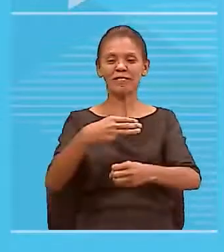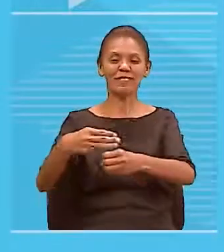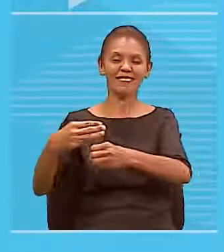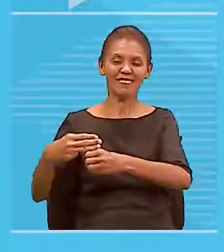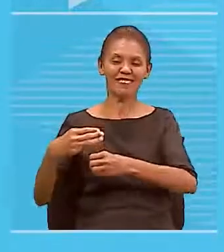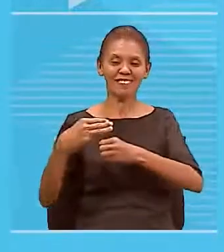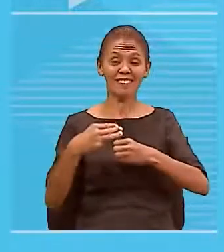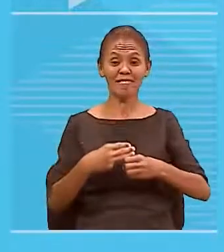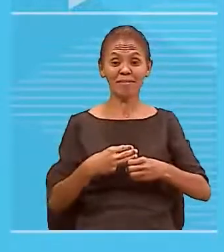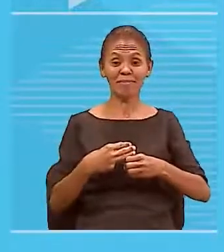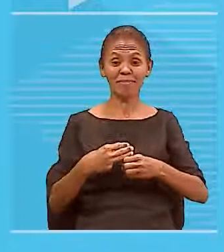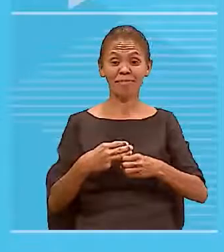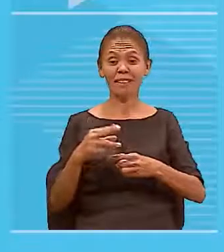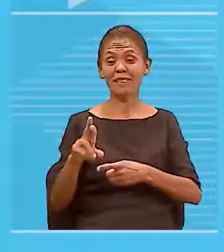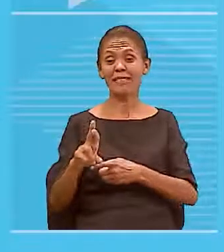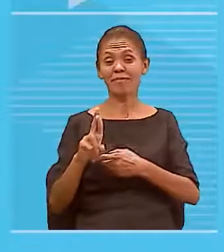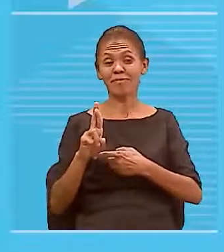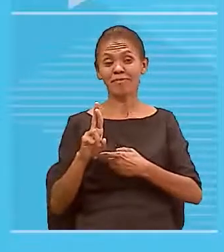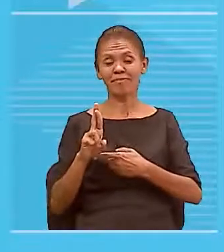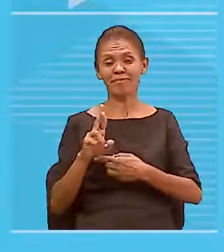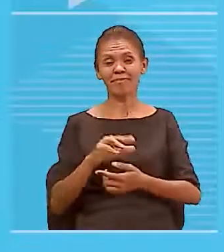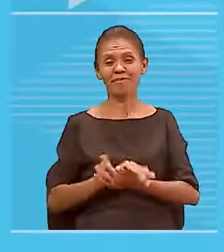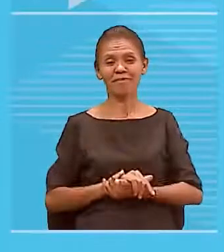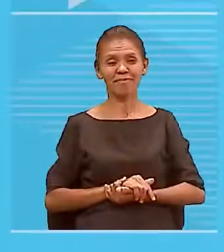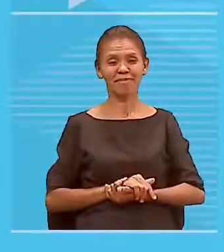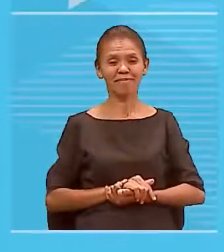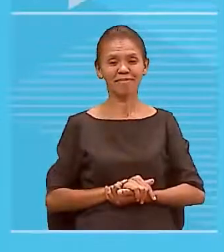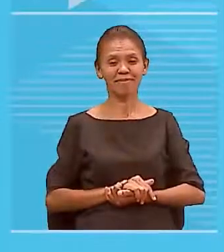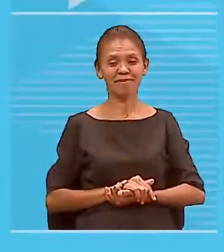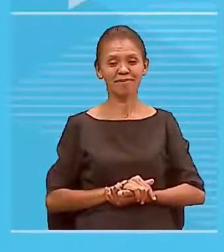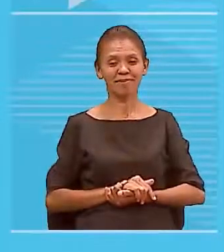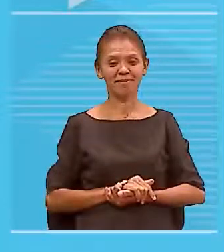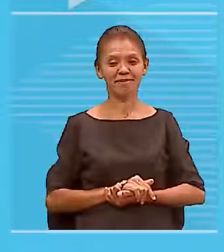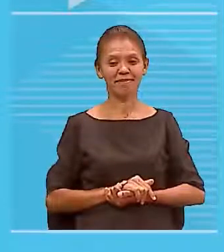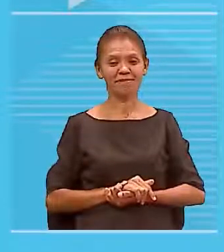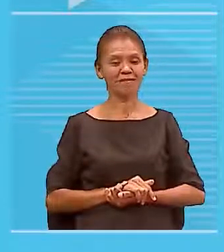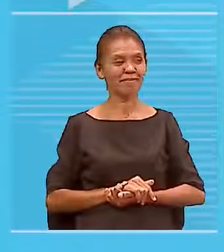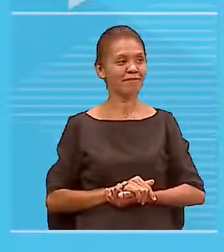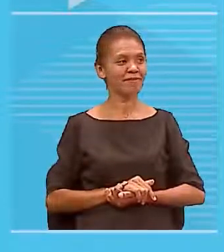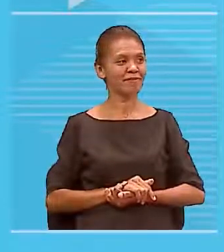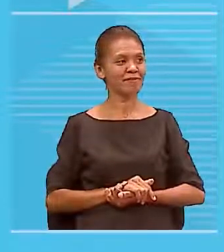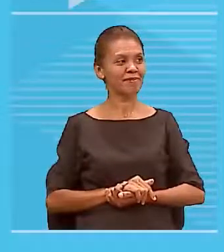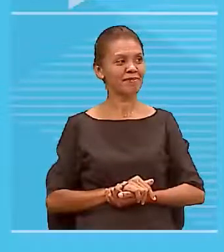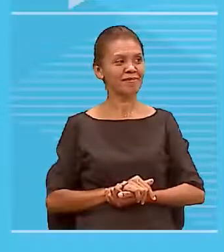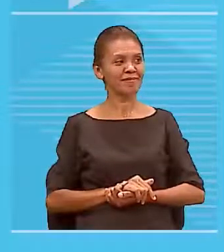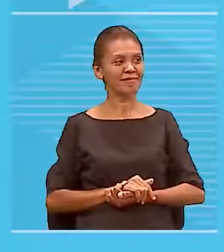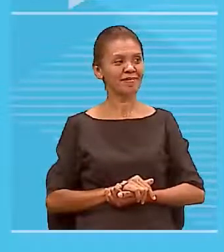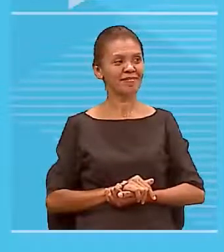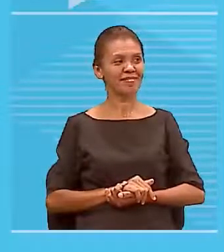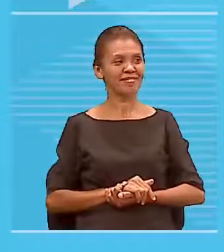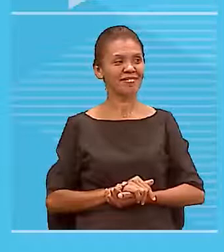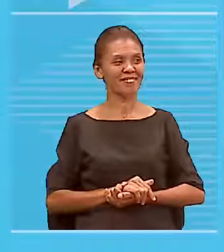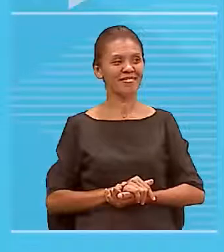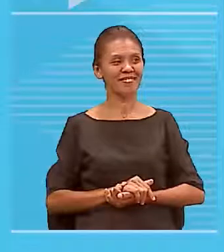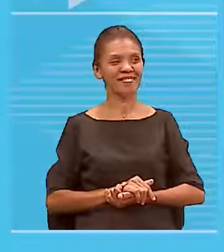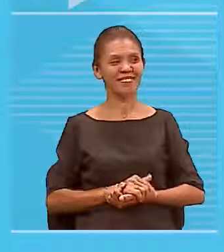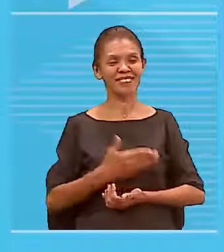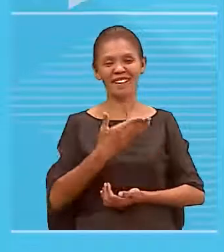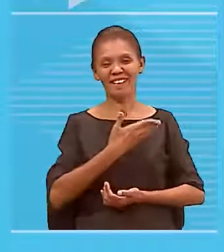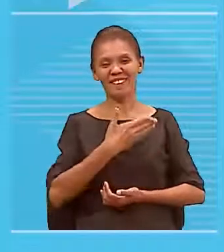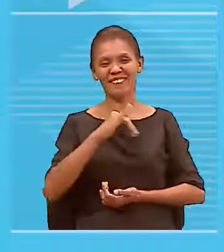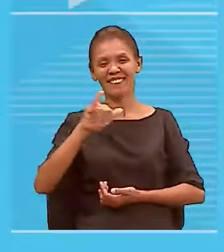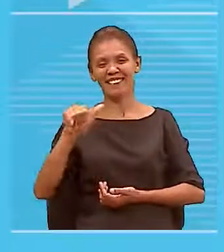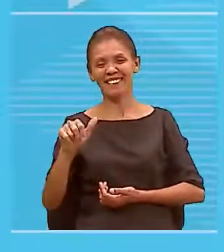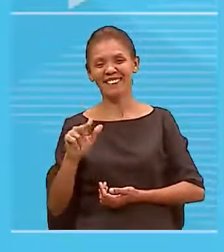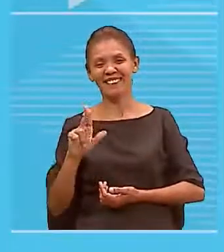Eliseu Martins queimada nova minha querida amiga Juliana que está do outro